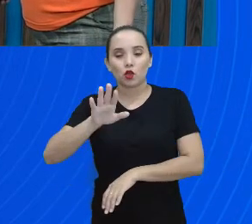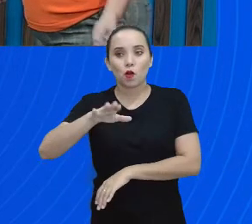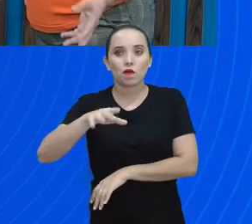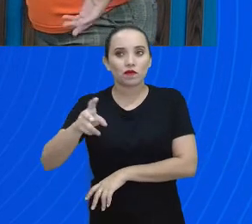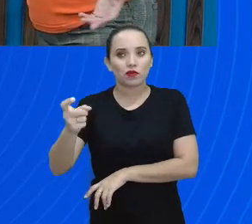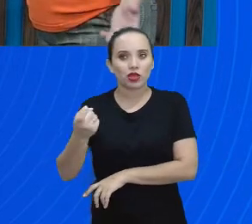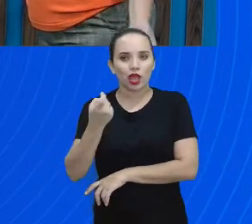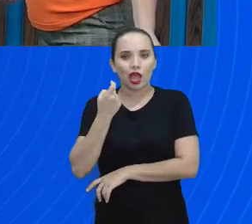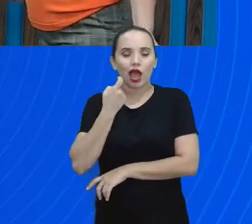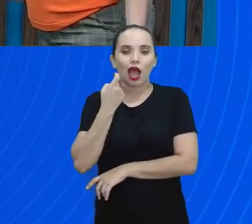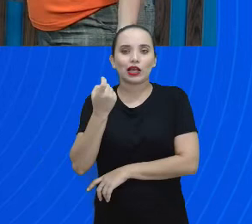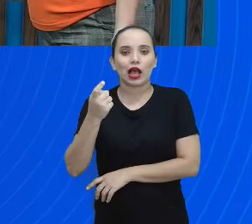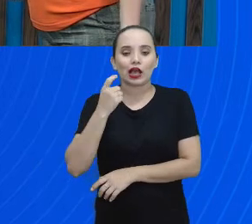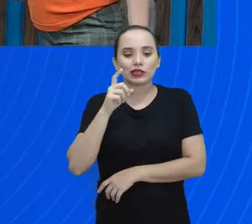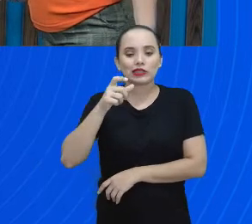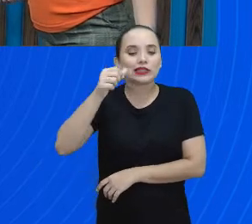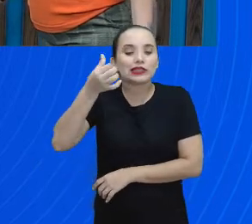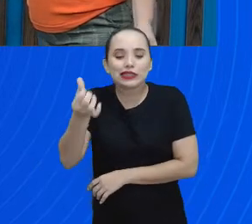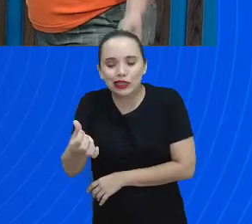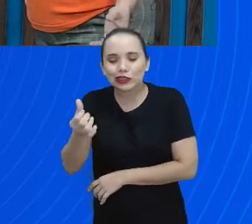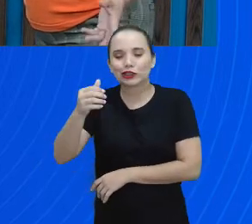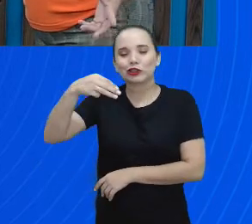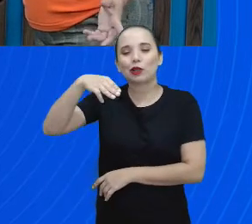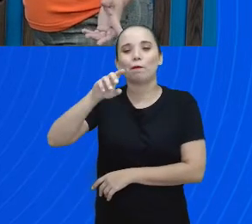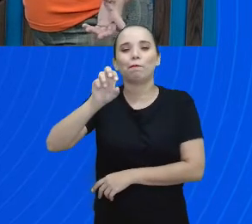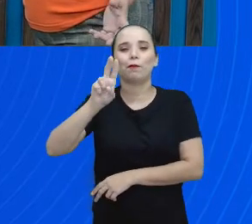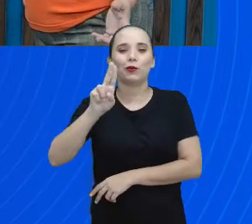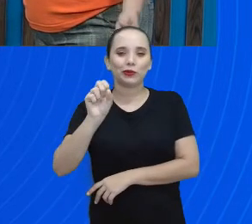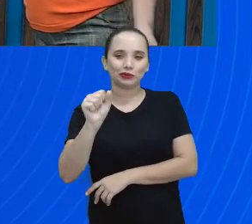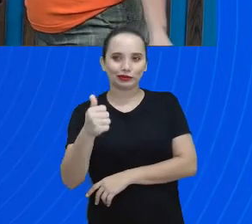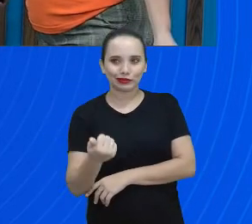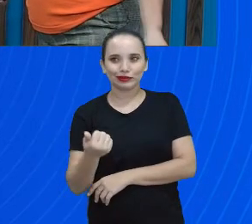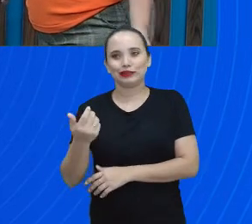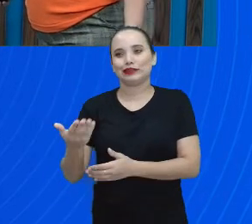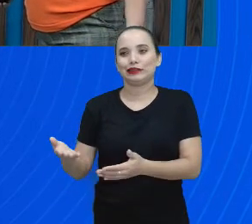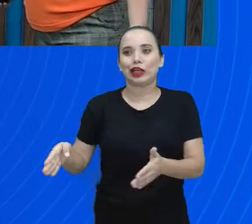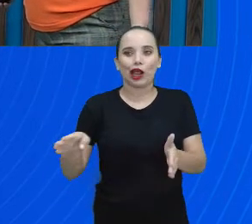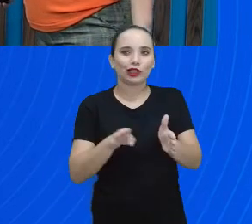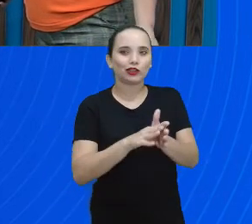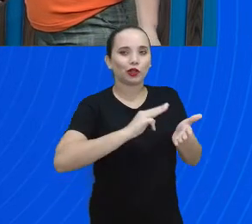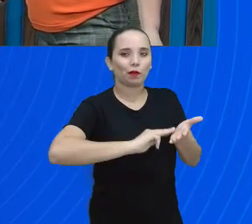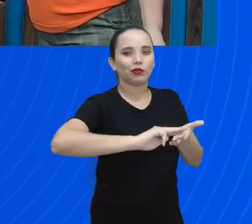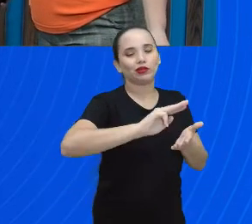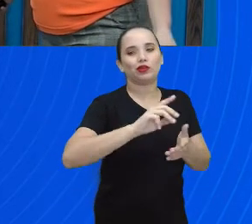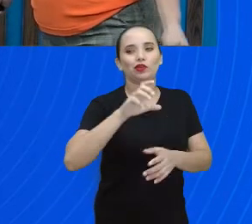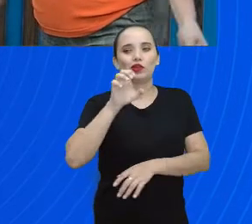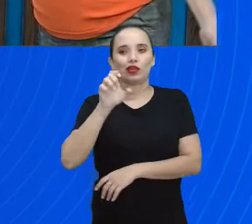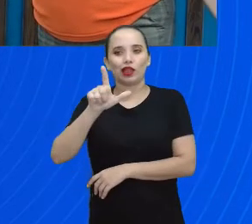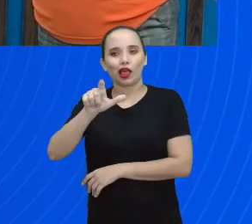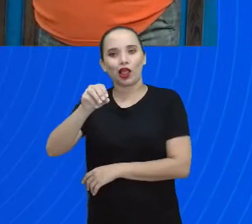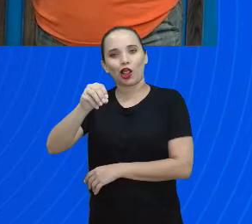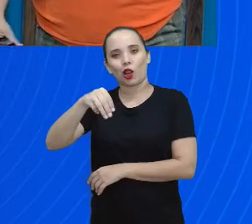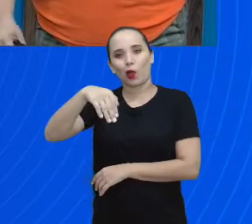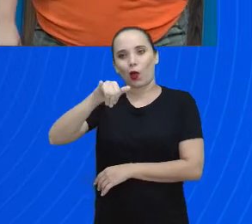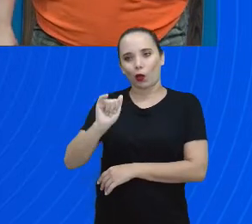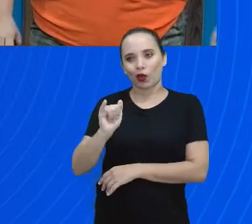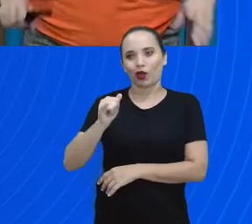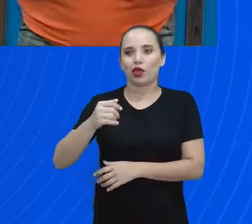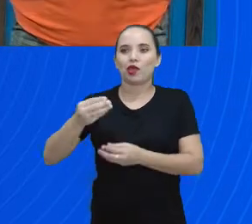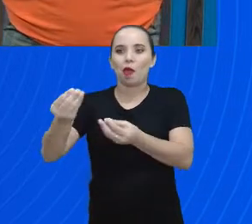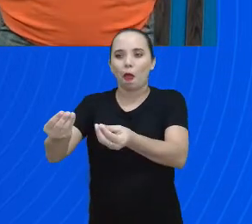de Elohim, me traga a pena de Apolo, escreve aqui por mim, o assassino da honra ou a louca do